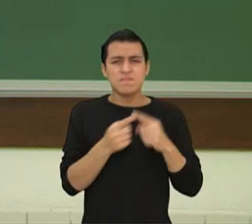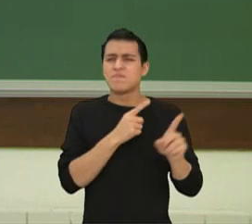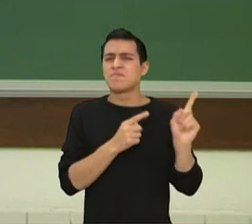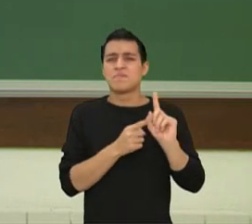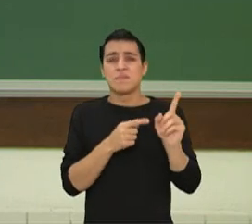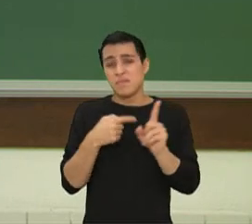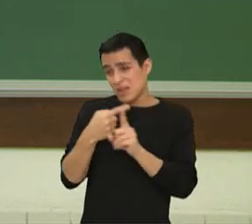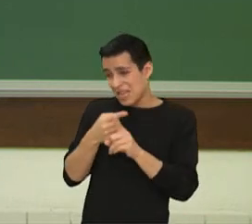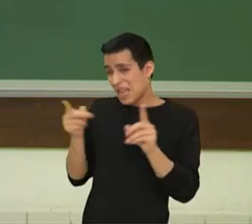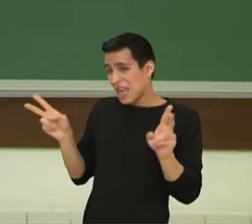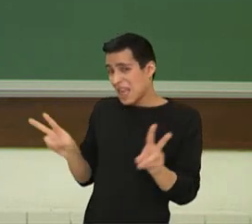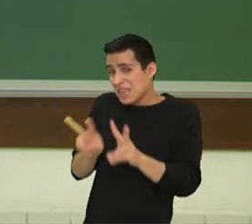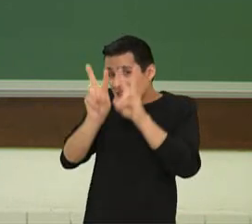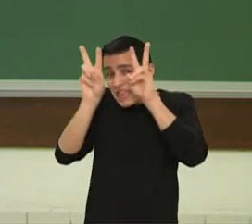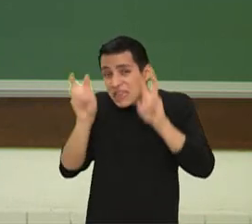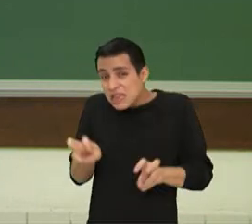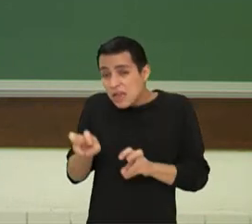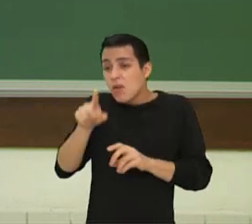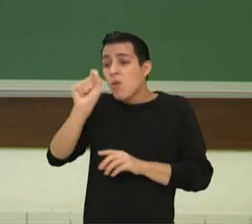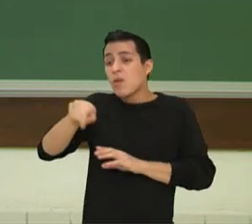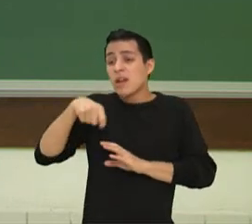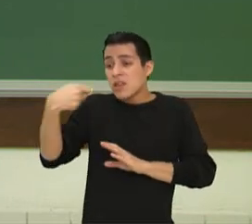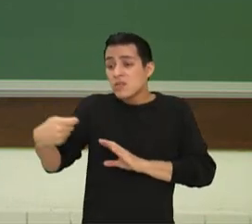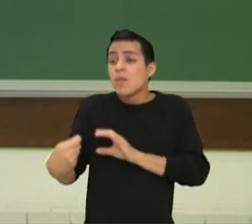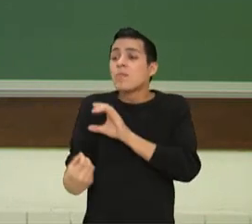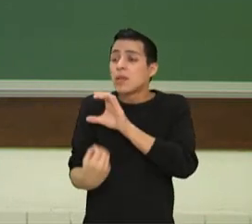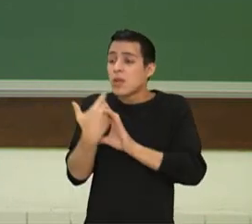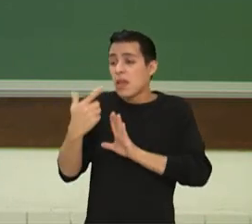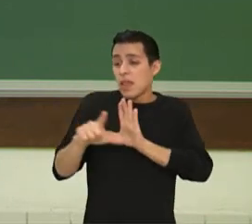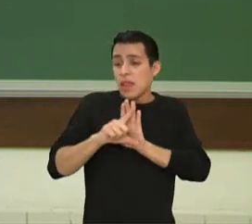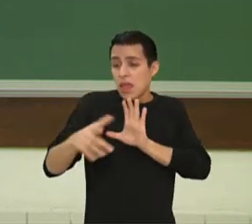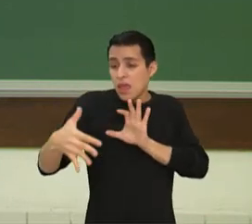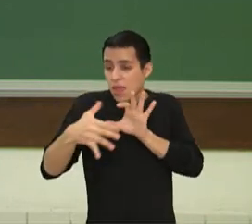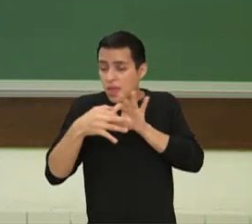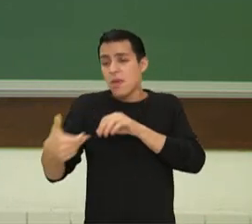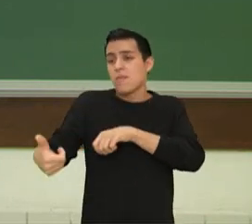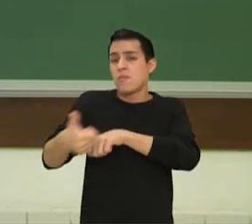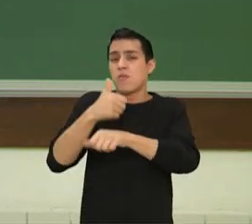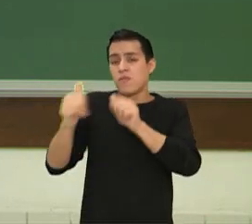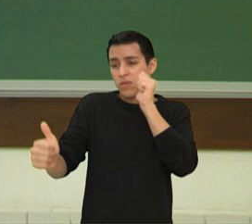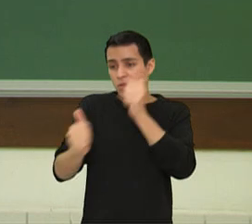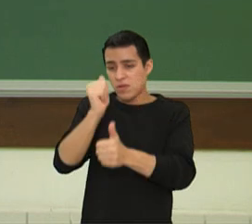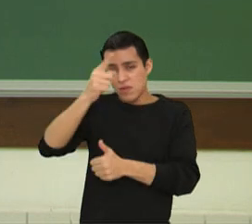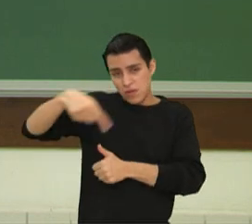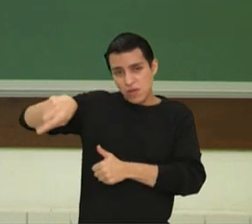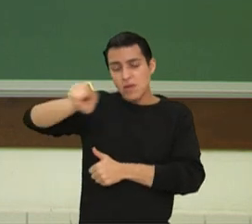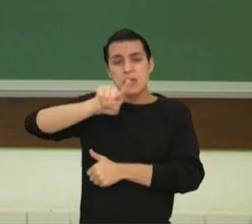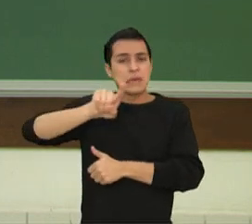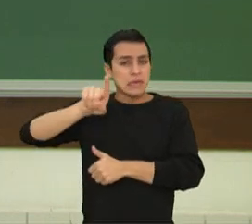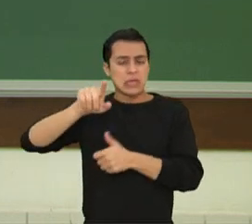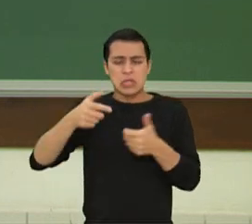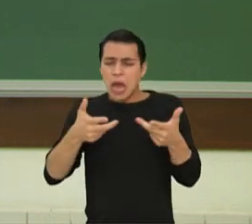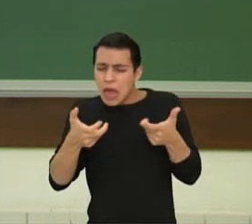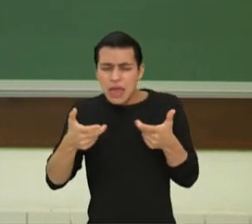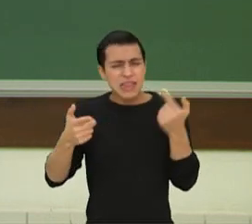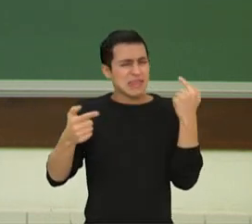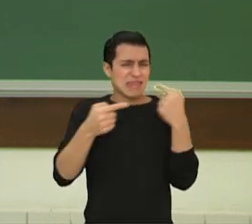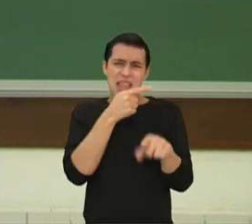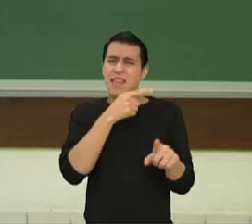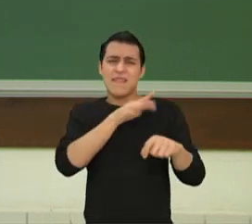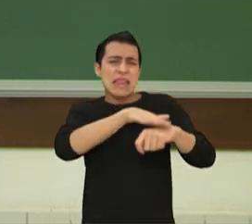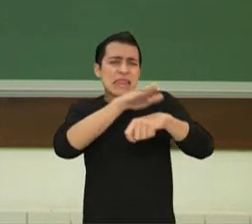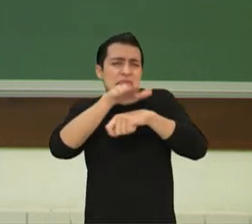porque o tema é a regulamentação da profissão de jogador e não tem nada a ver perguntar sobre o tempo